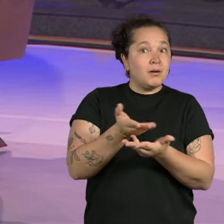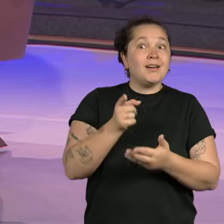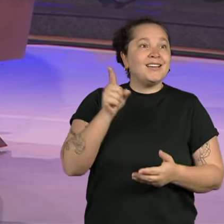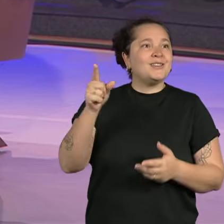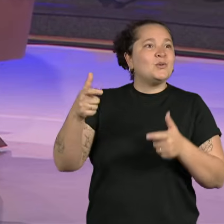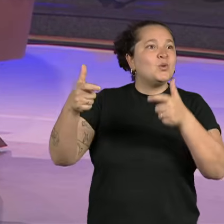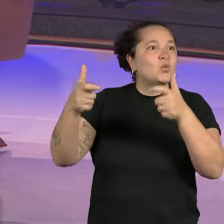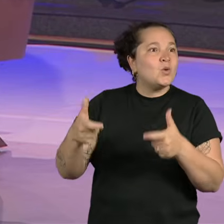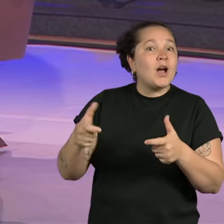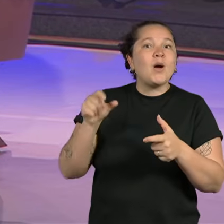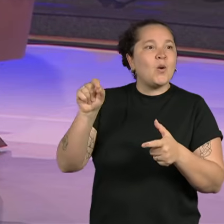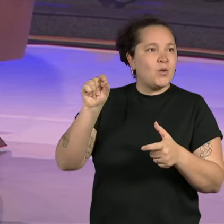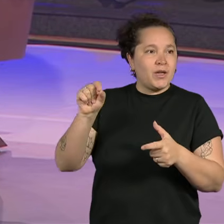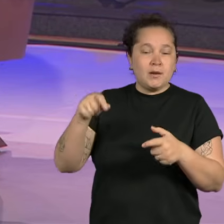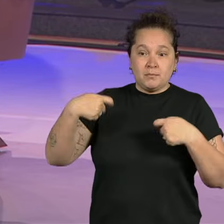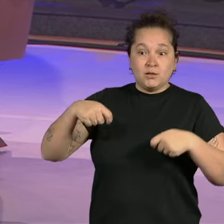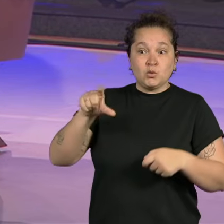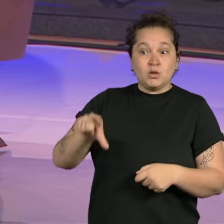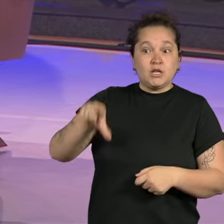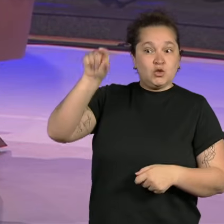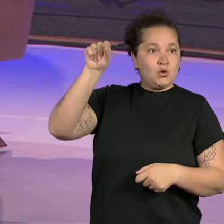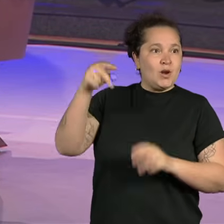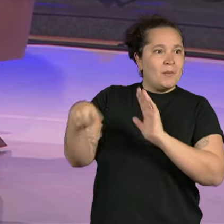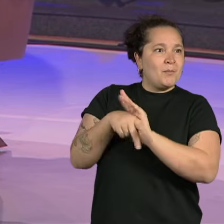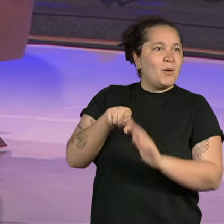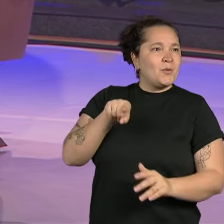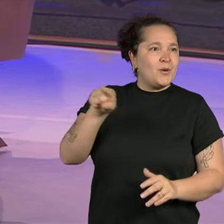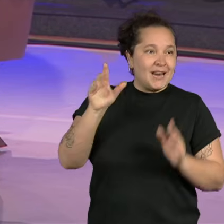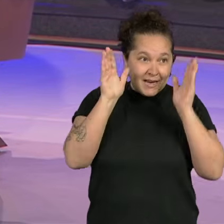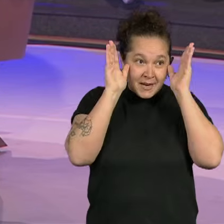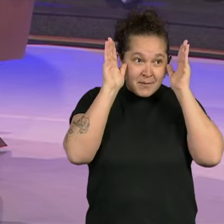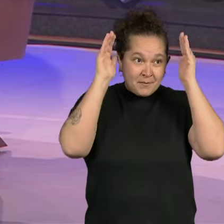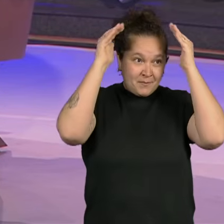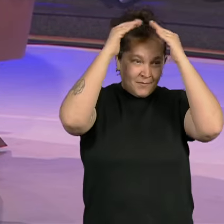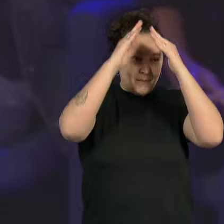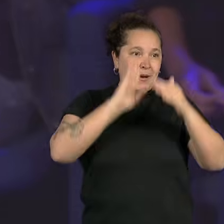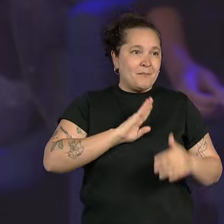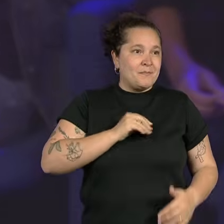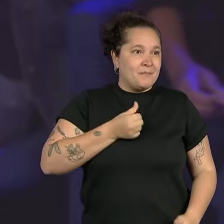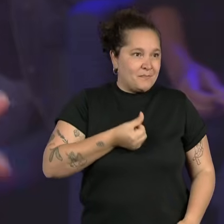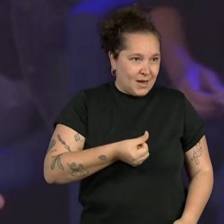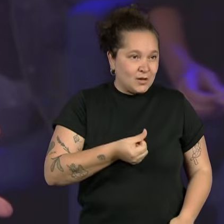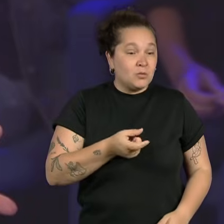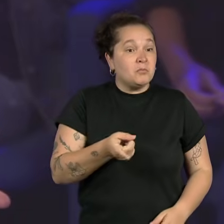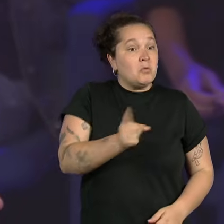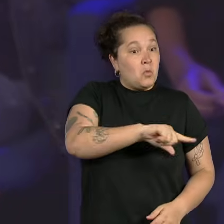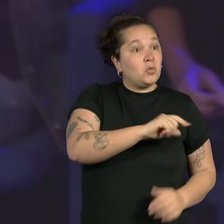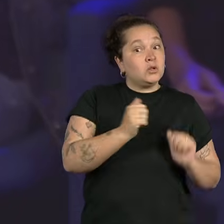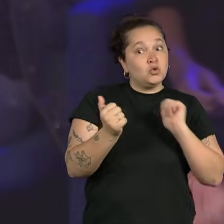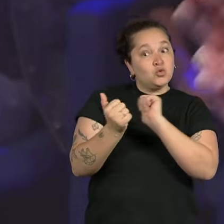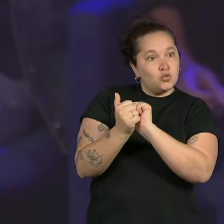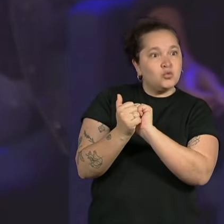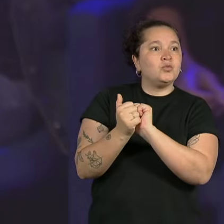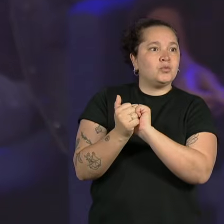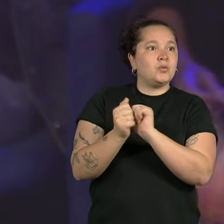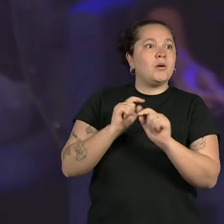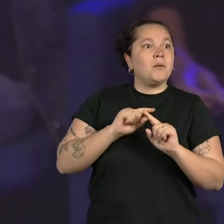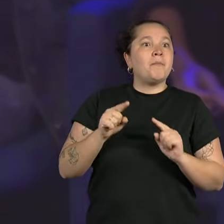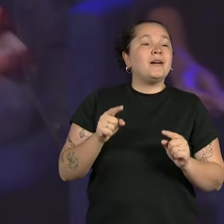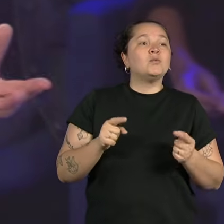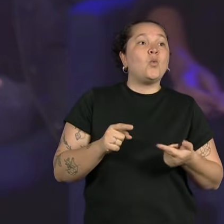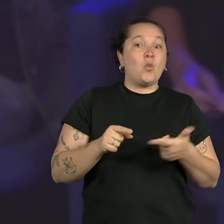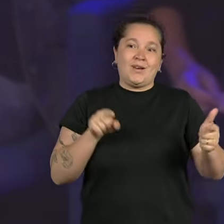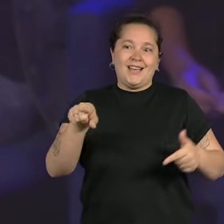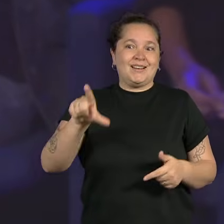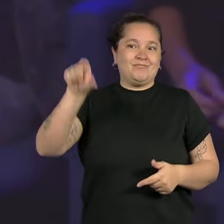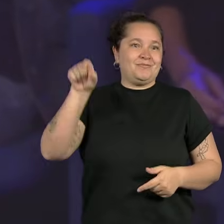que elegeu o Papa Bento, né? Porque Exatamente. O Francisco estava lá e era um candidato já quando o Ratzinger ganha.